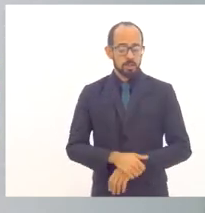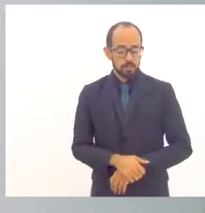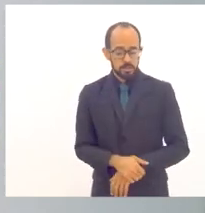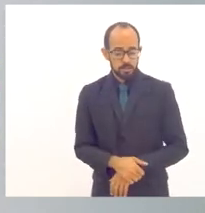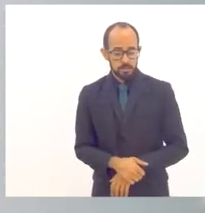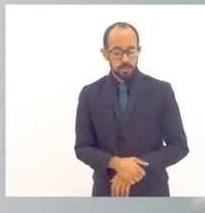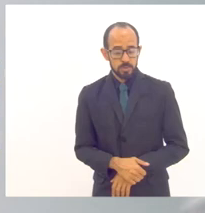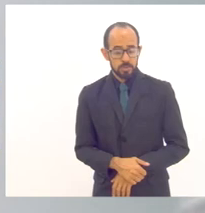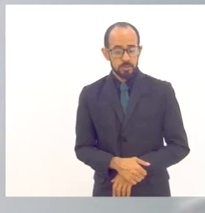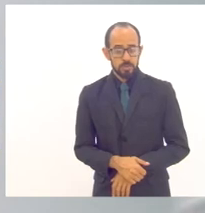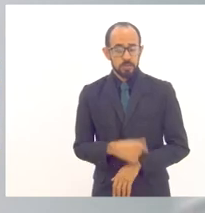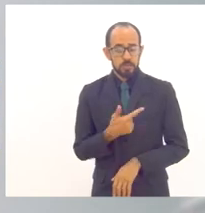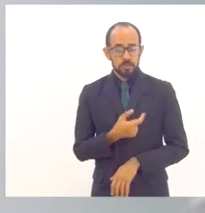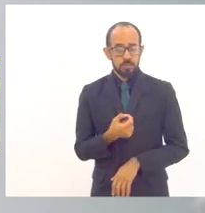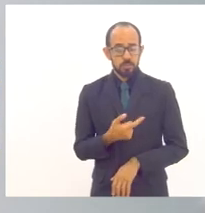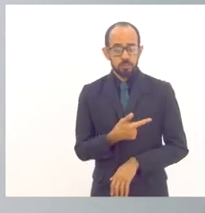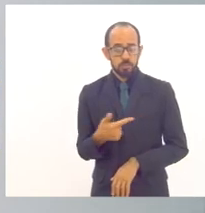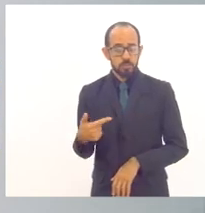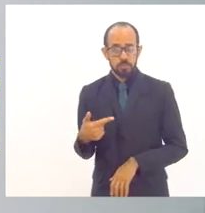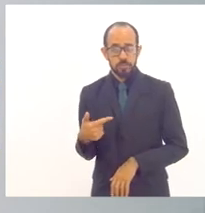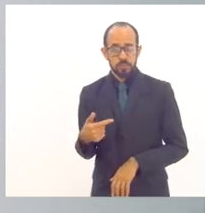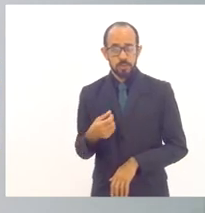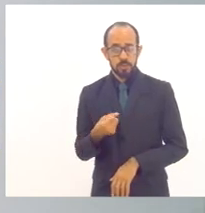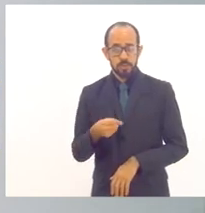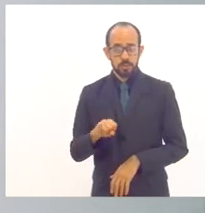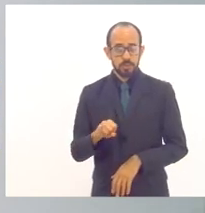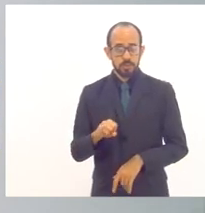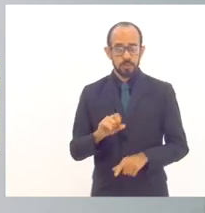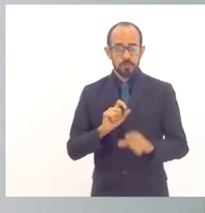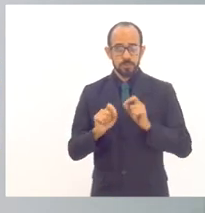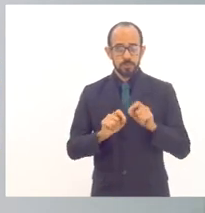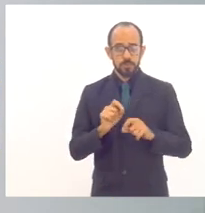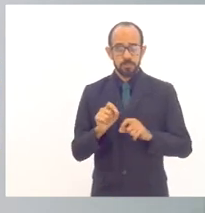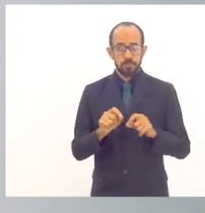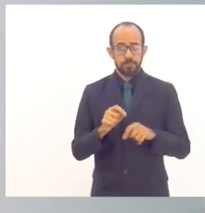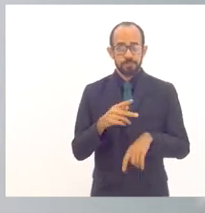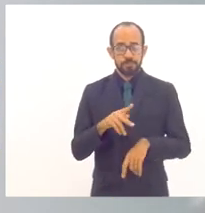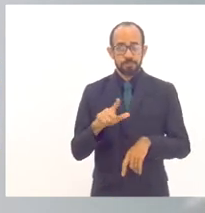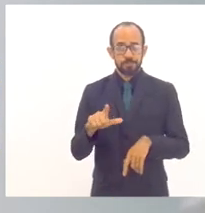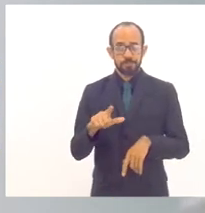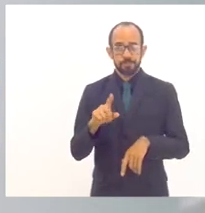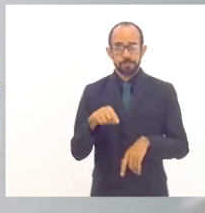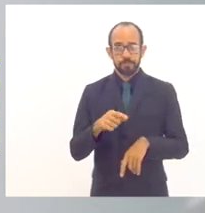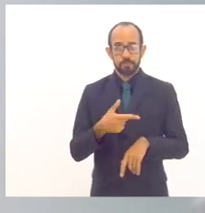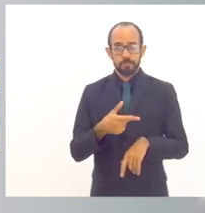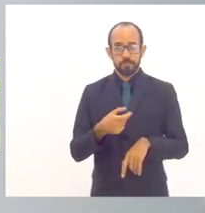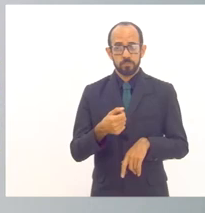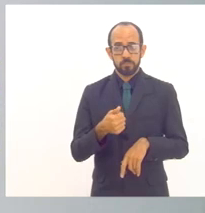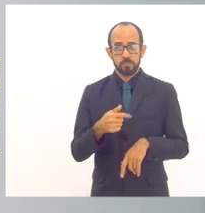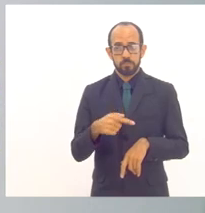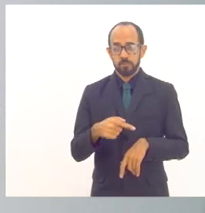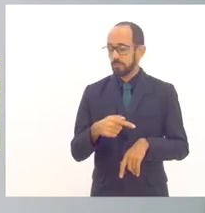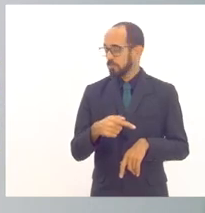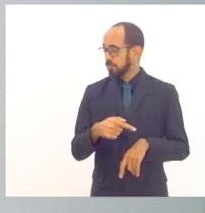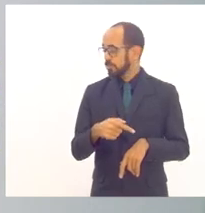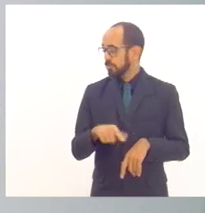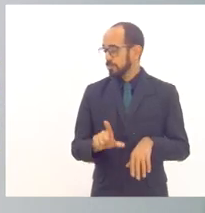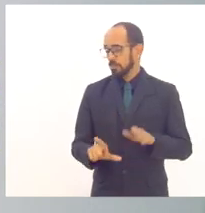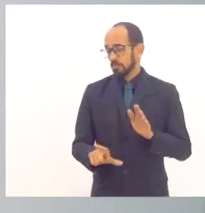nessa tecla agora, 2022, se a PL é de 2017, a lei é de